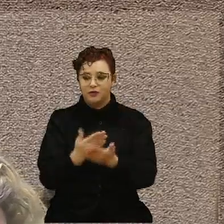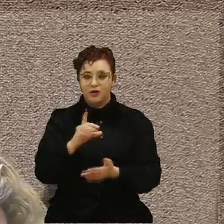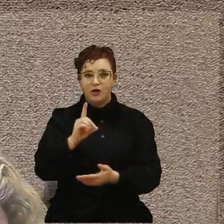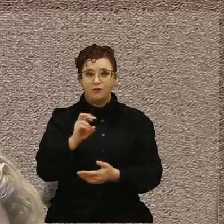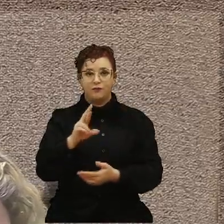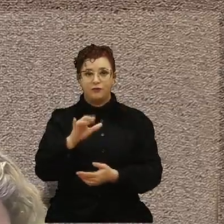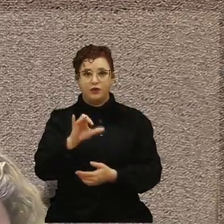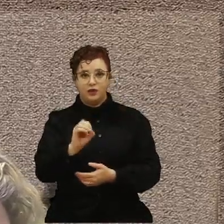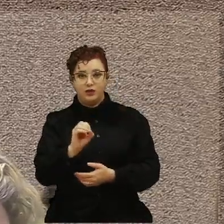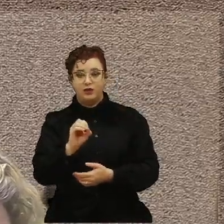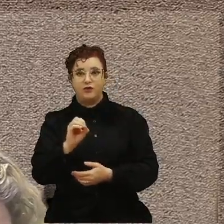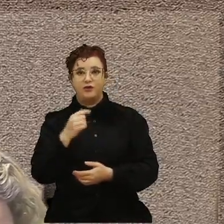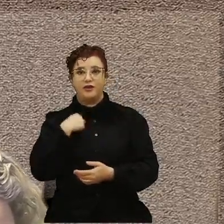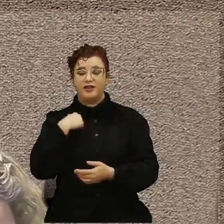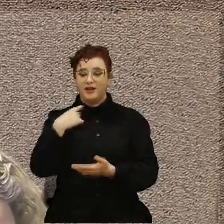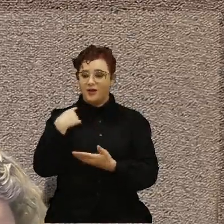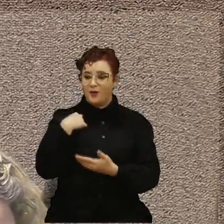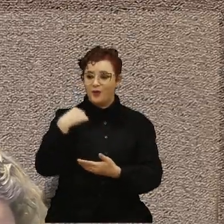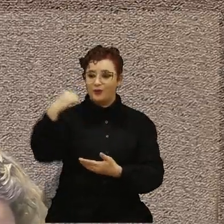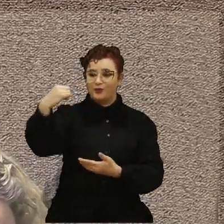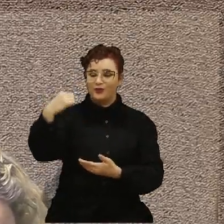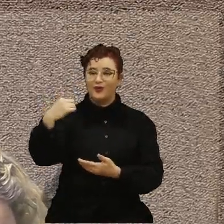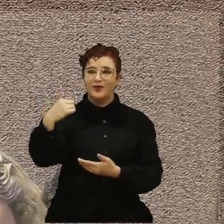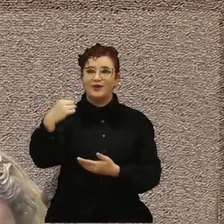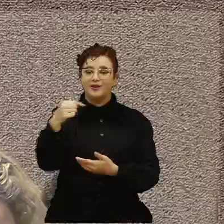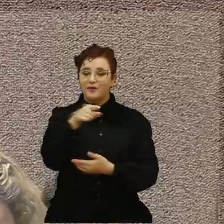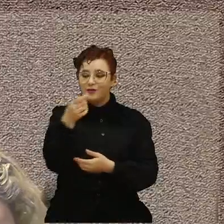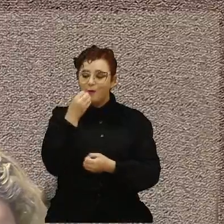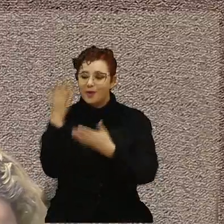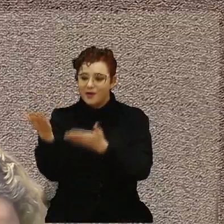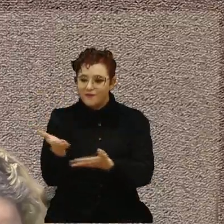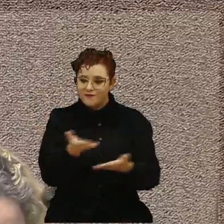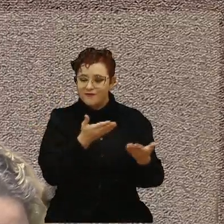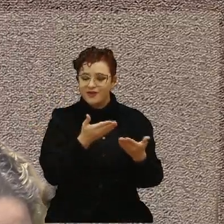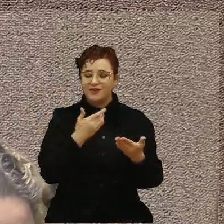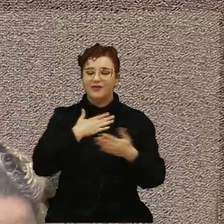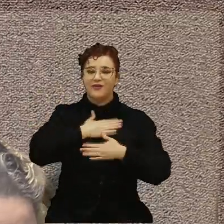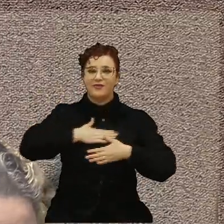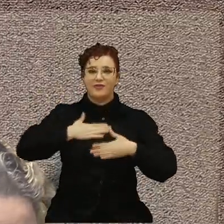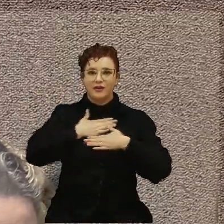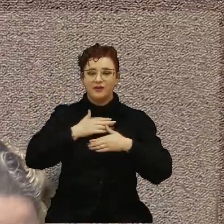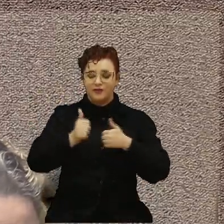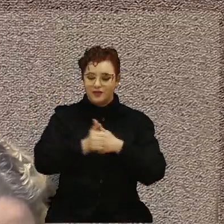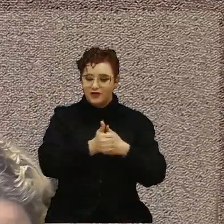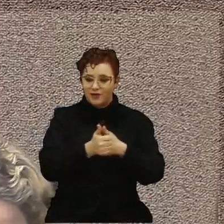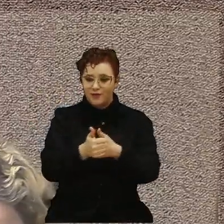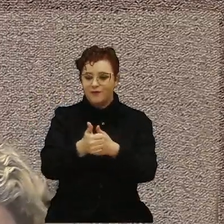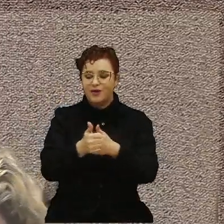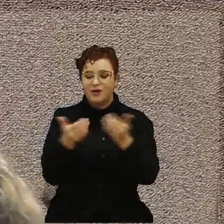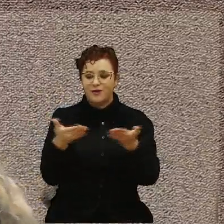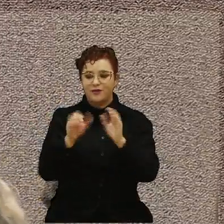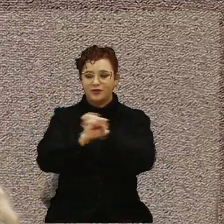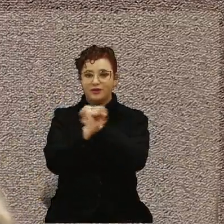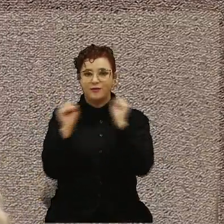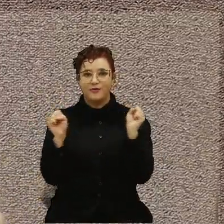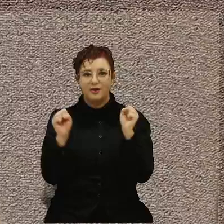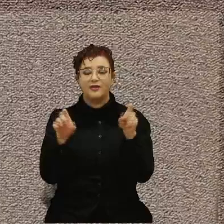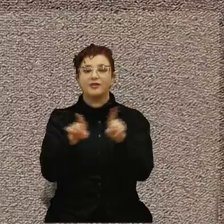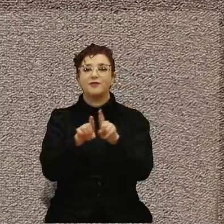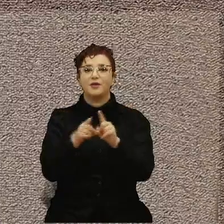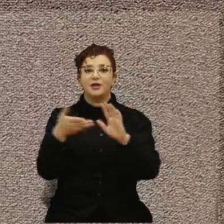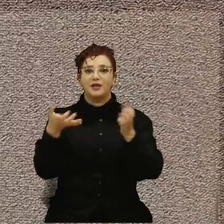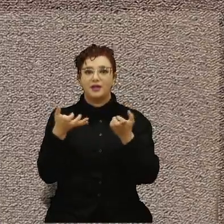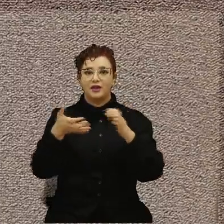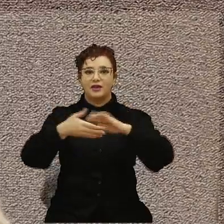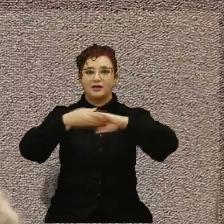eu fui o escolhido, que vocês são muito bem-vindos, que eu ficarei muito satisfeito em acompanhá-los nessa manhã aqui. E também quero